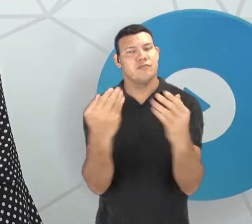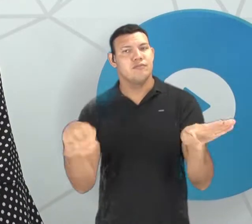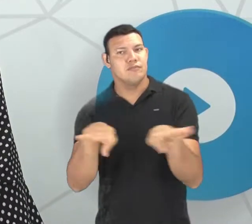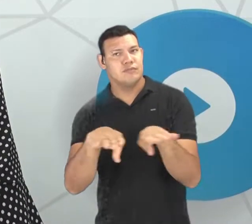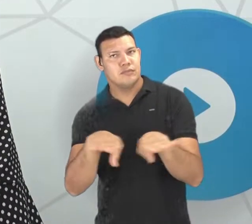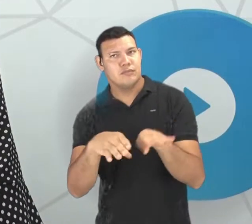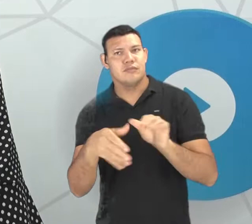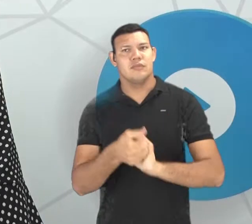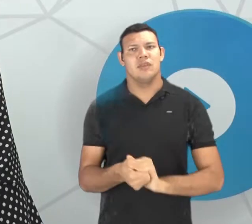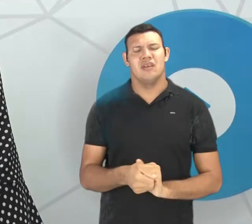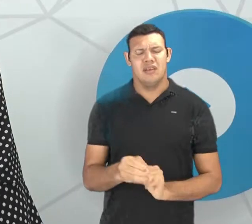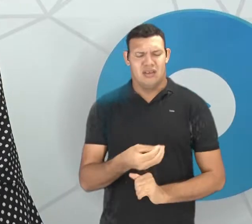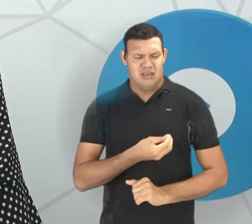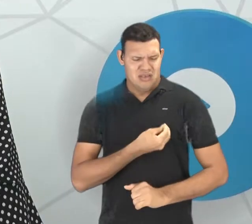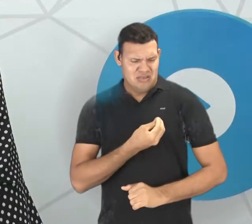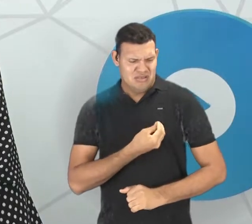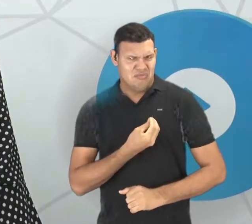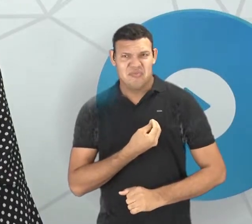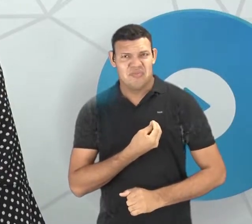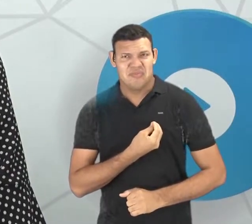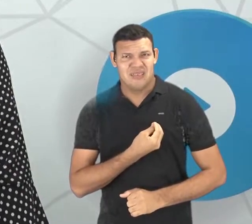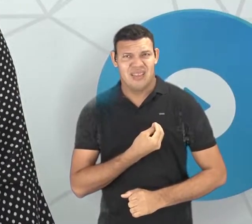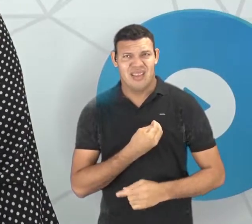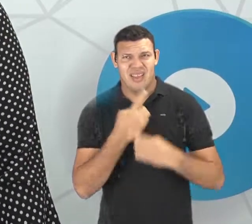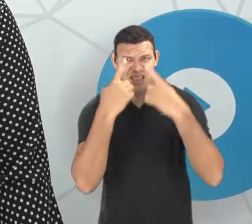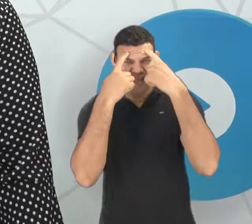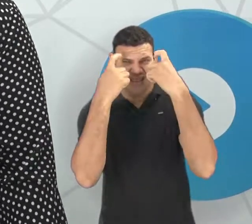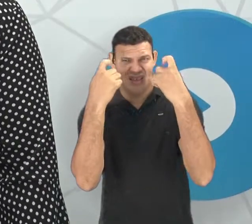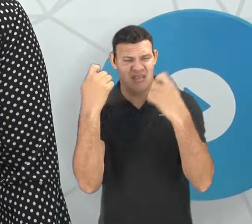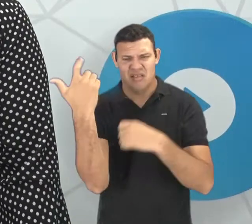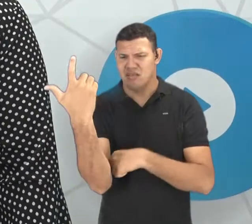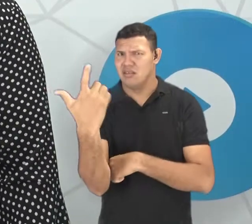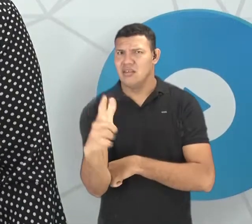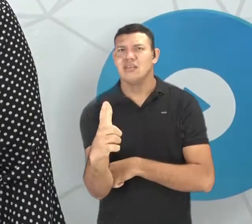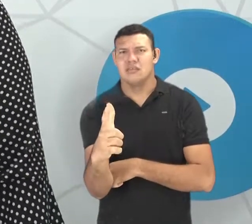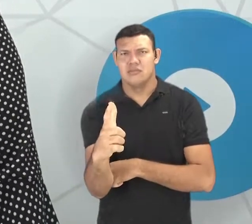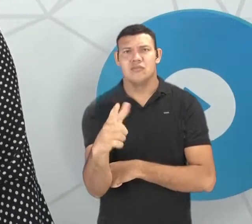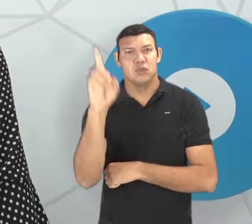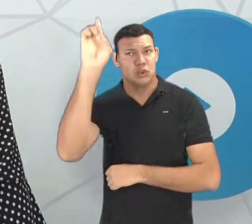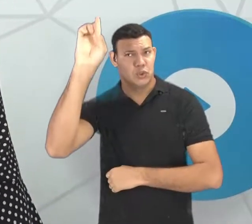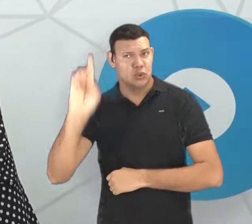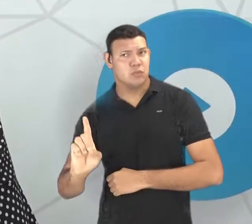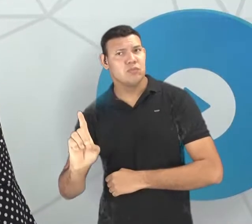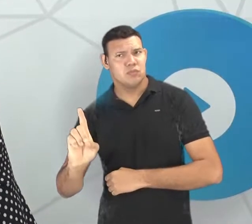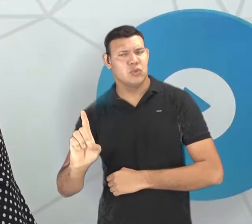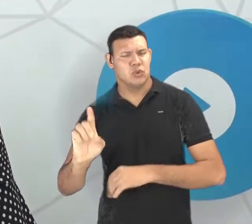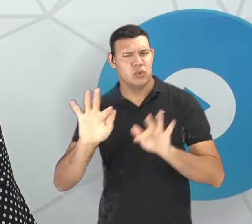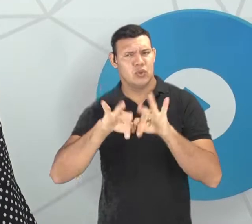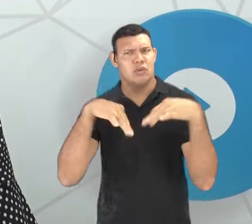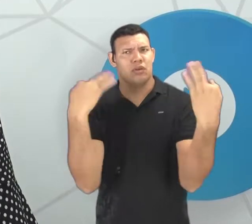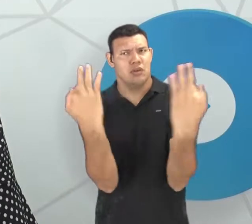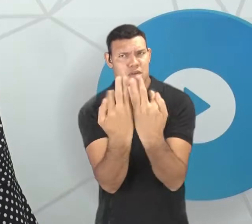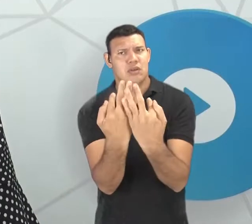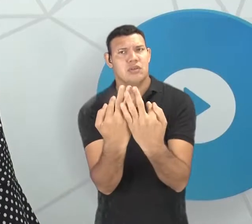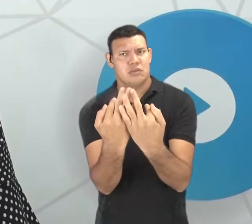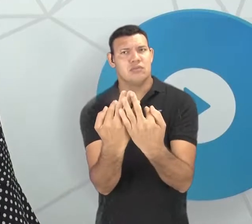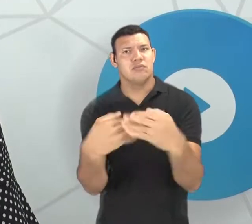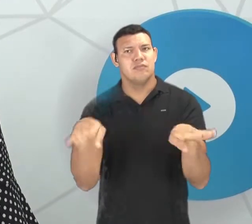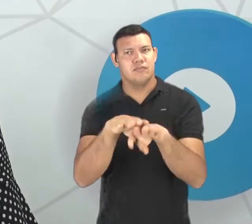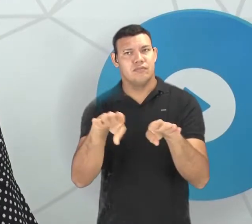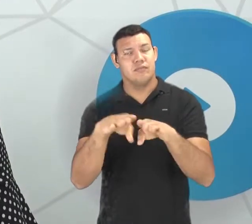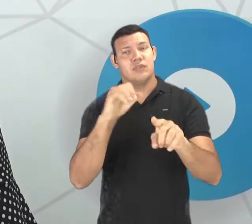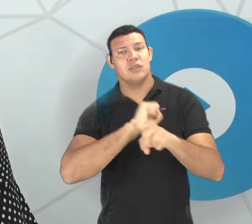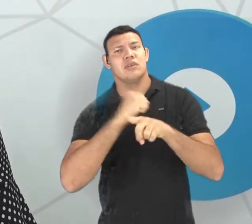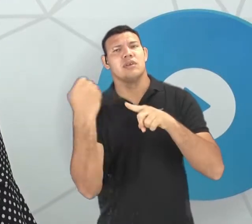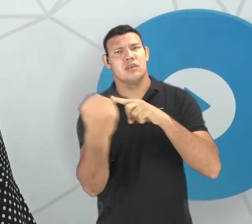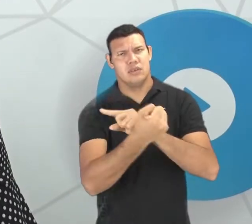Porque se prega que uma vida sem violência é o direito de toda a família, é o direito da sociedade. Não é só pregar, é